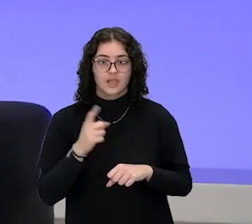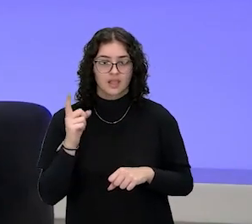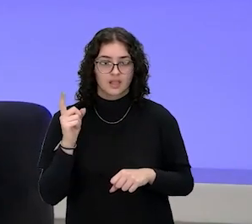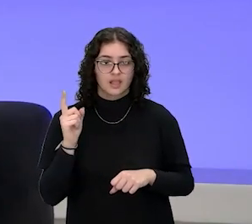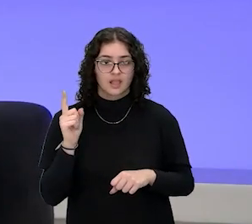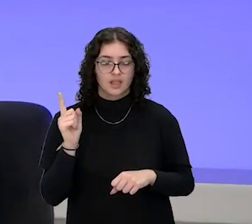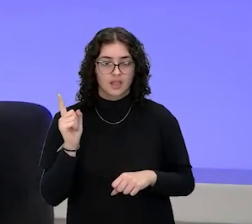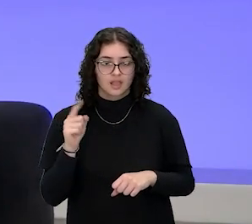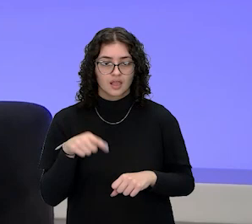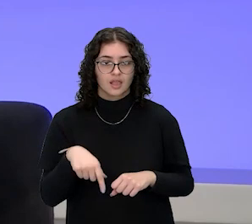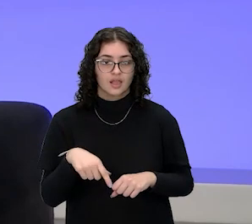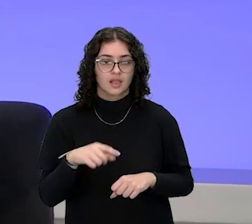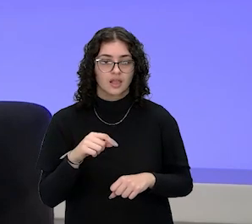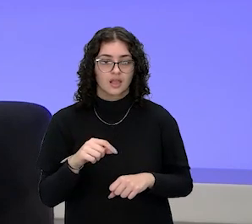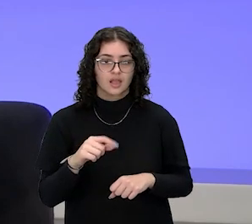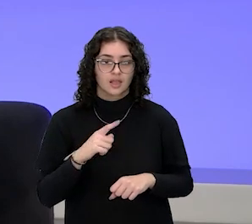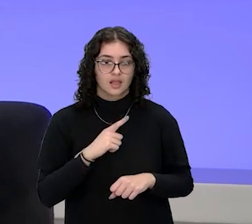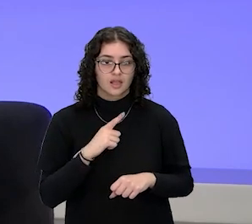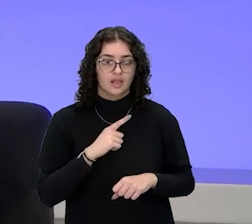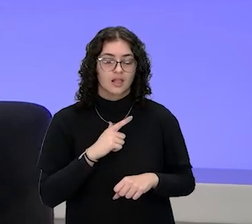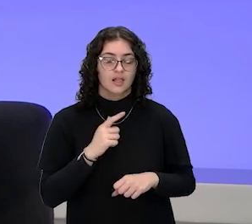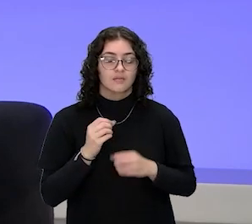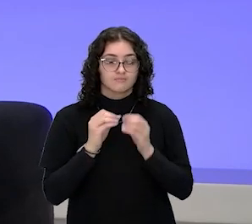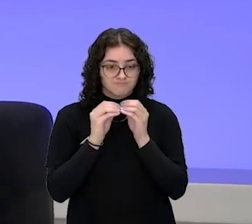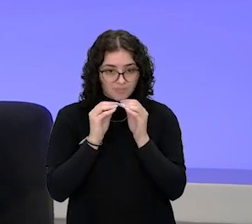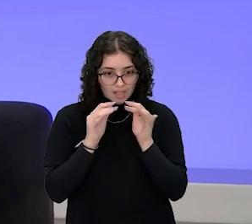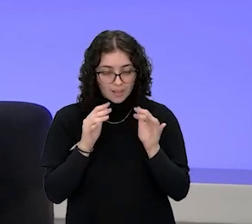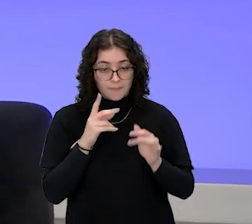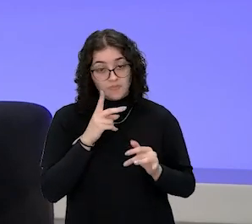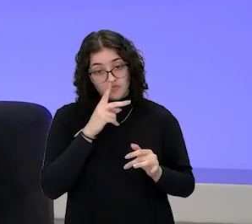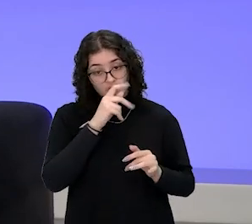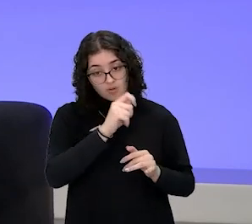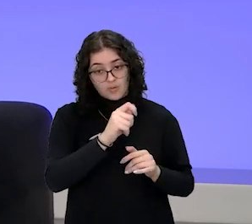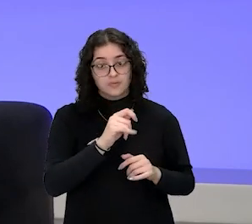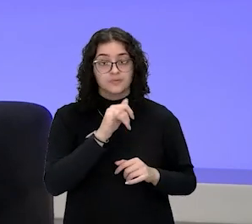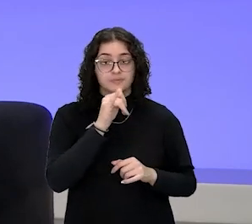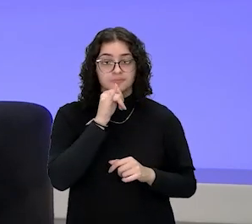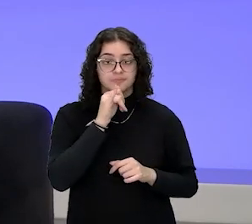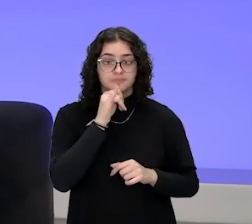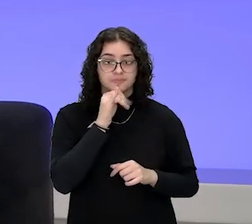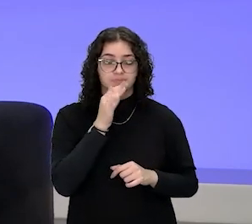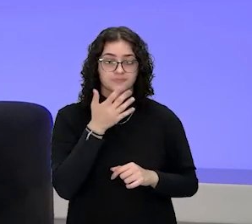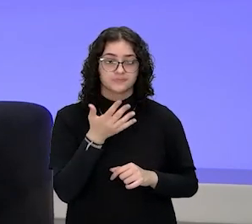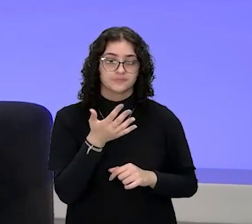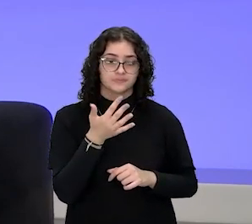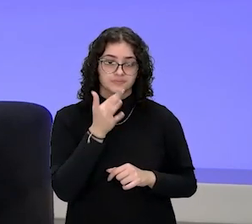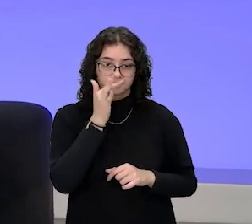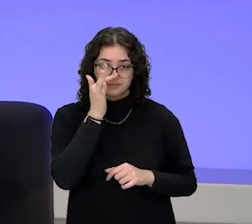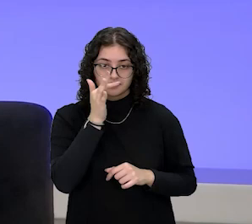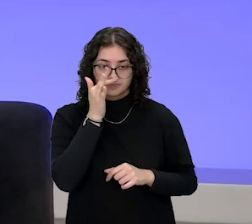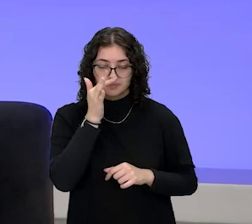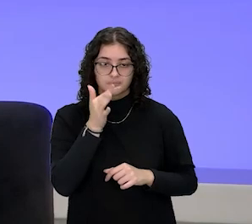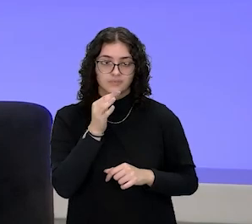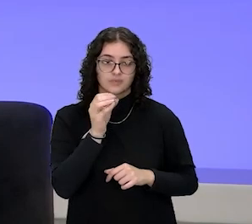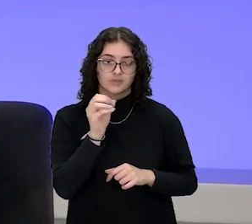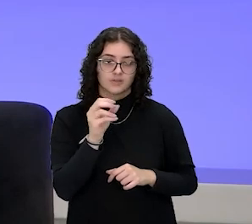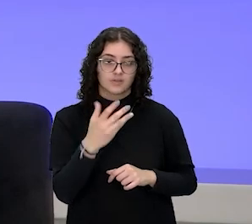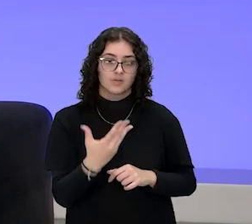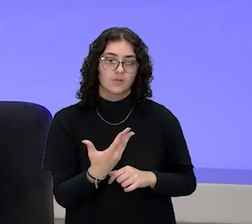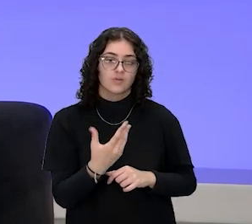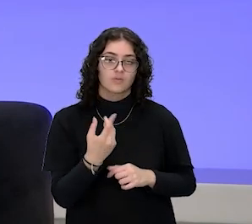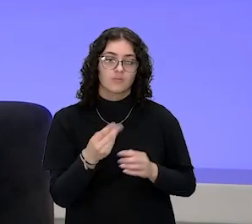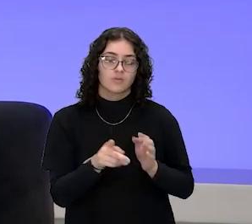uma rocha que vai liberar mais ácidos. E conhecendo, por exemplo, a planta ou sabendo qual tipo